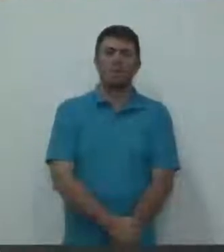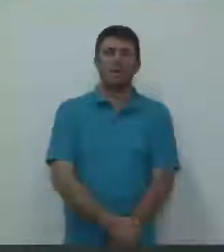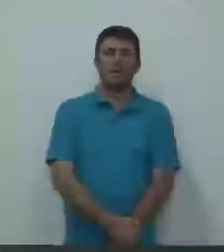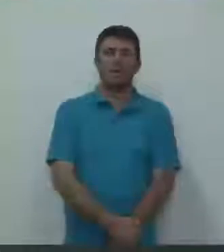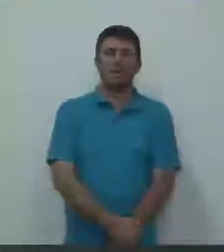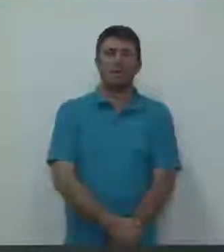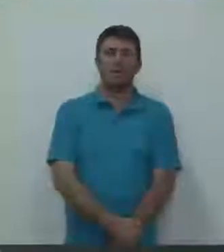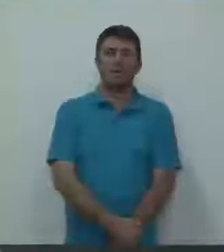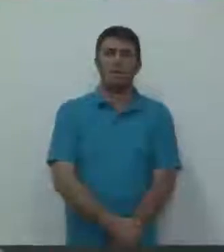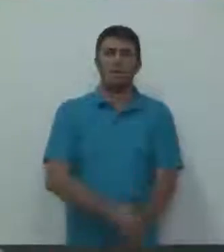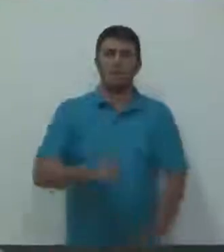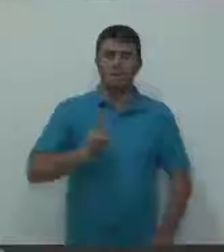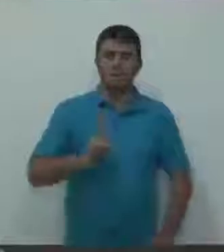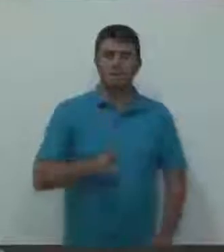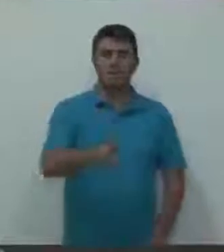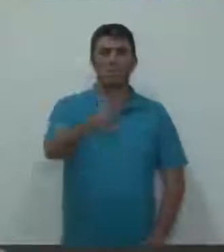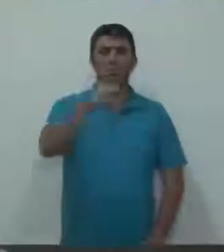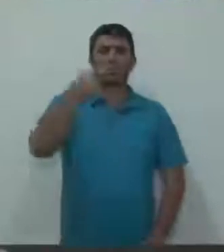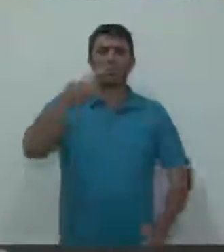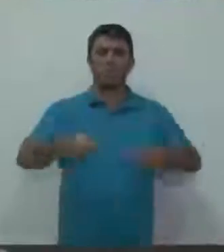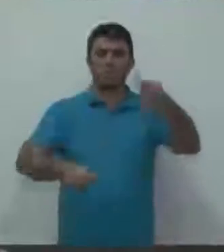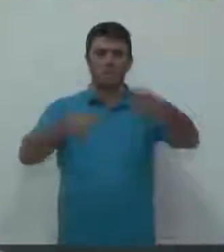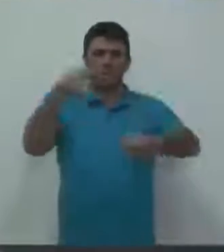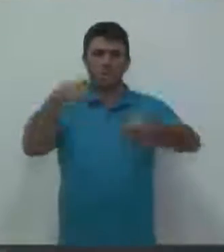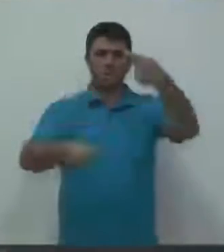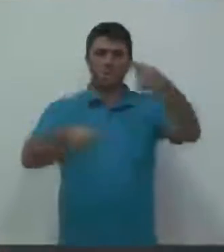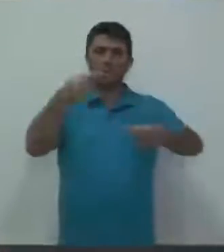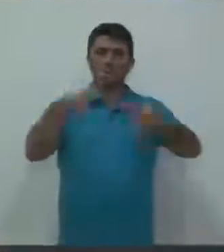Continua em discussão.